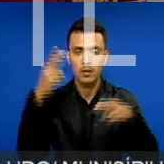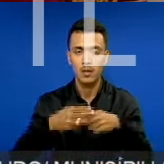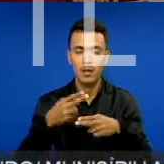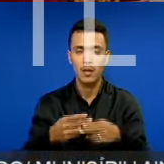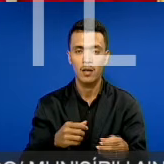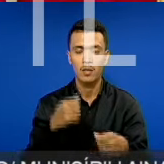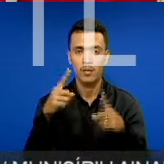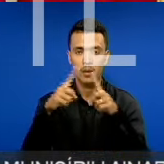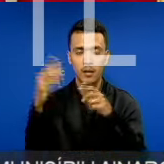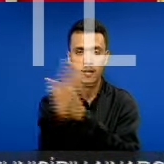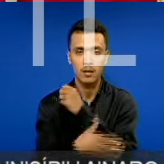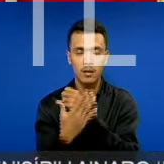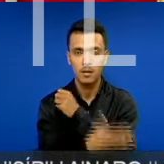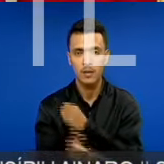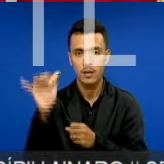ba. Desejo